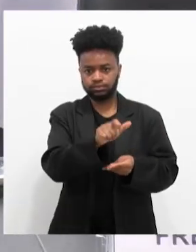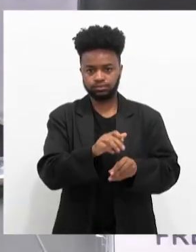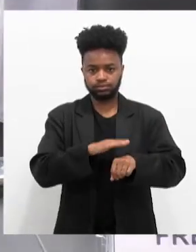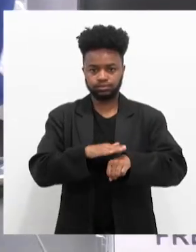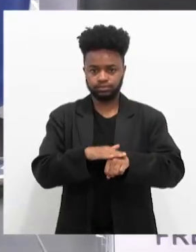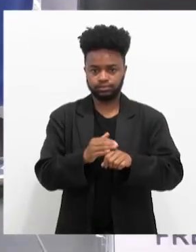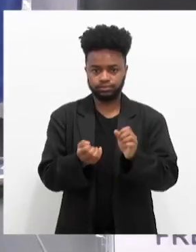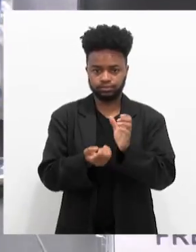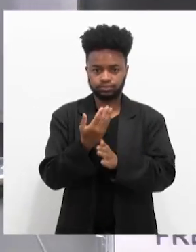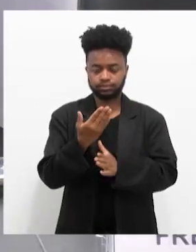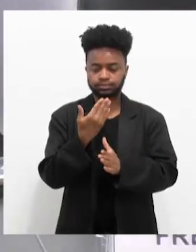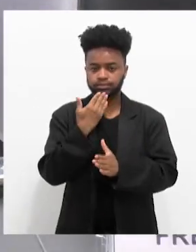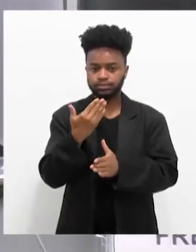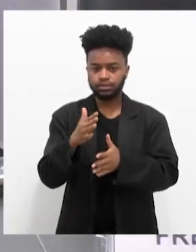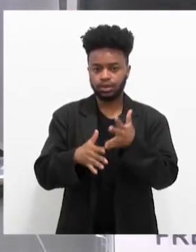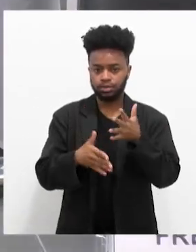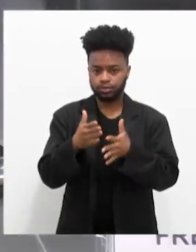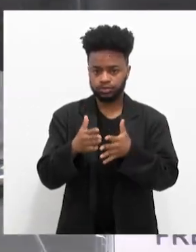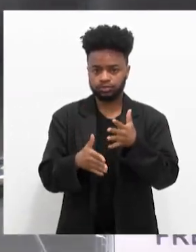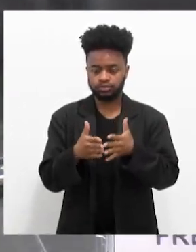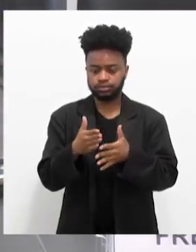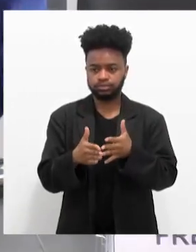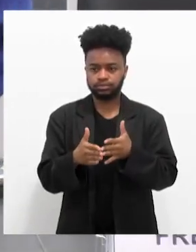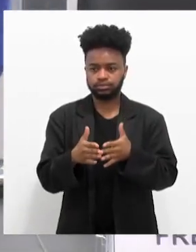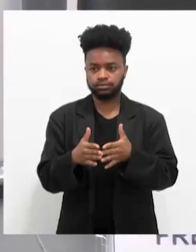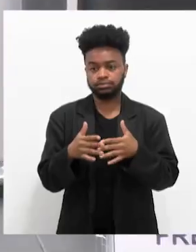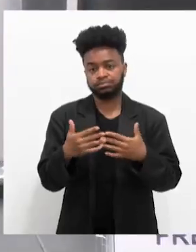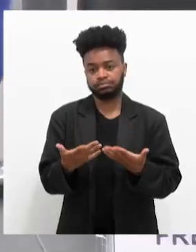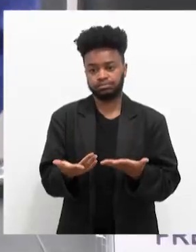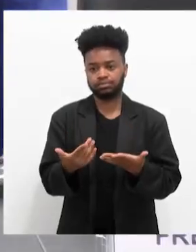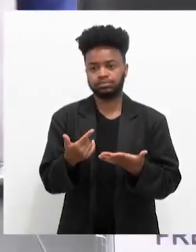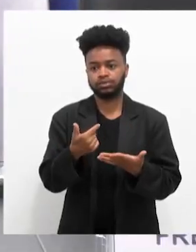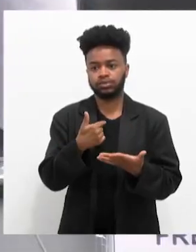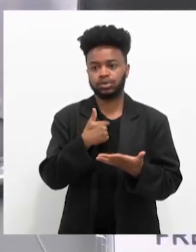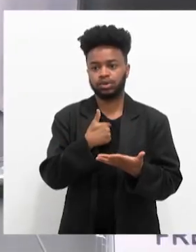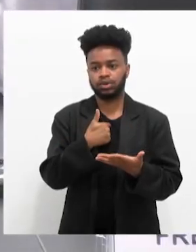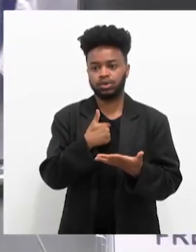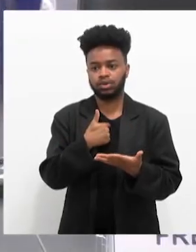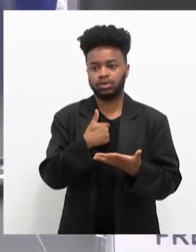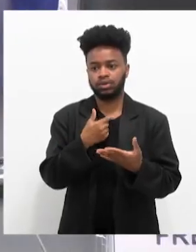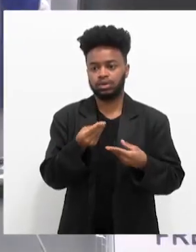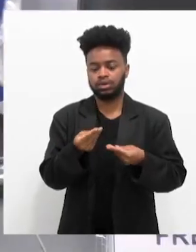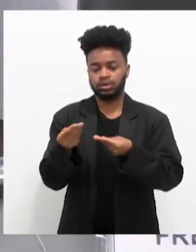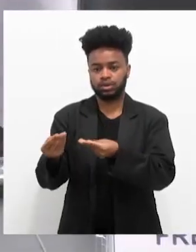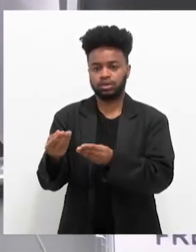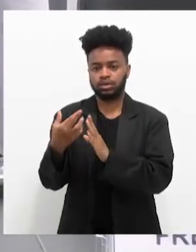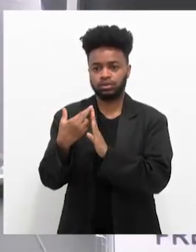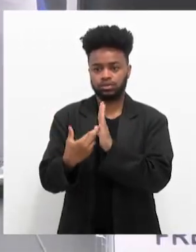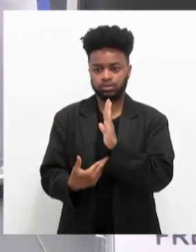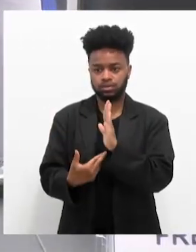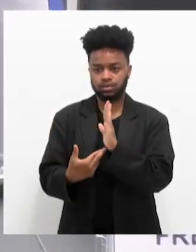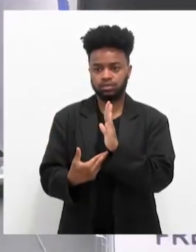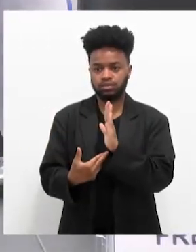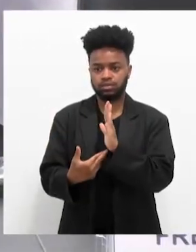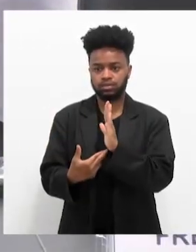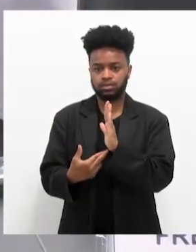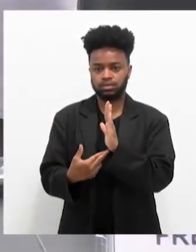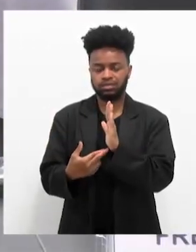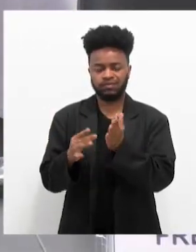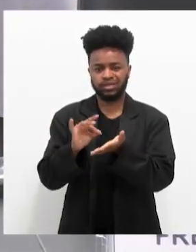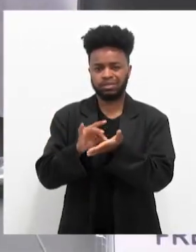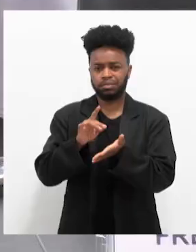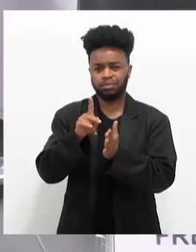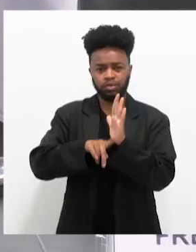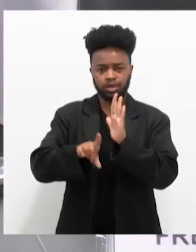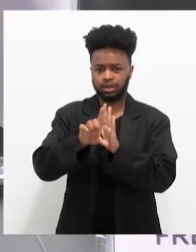anterior, uma prejudicabilidade. Então, passo aqui ao relator. Na verdade, não é nem um projeto de lei, é uma lei,